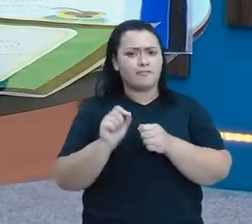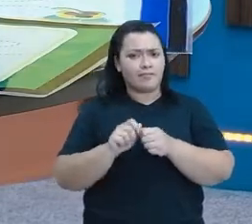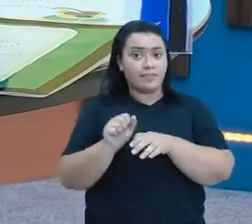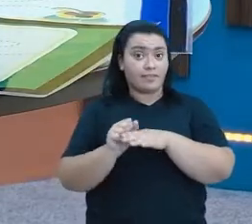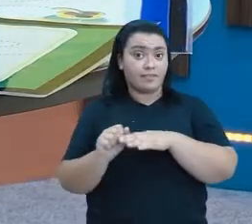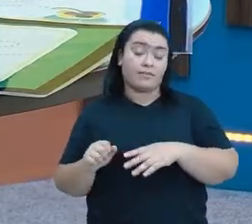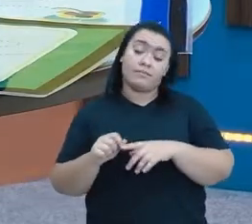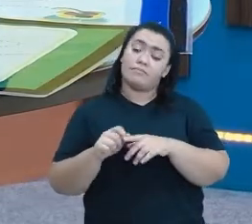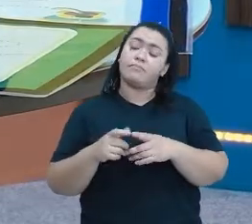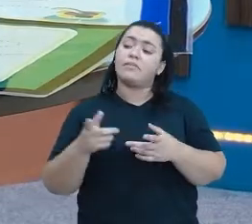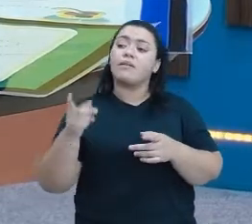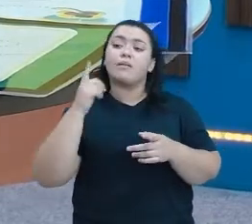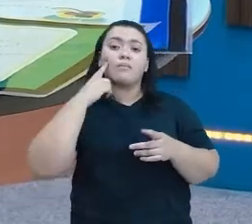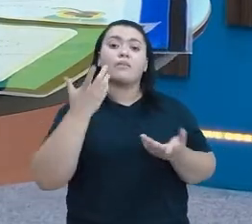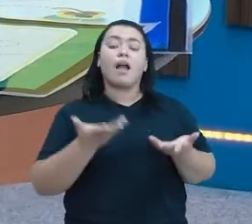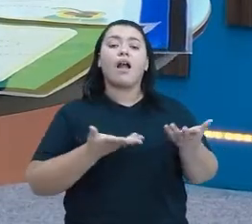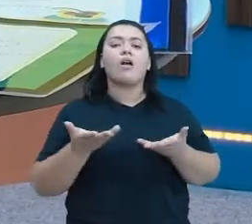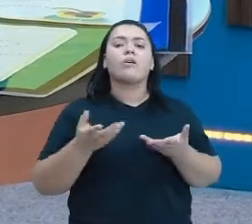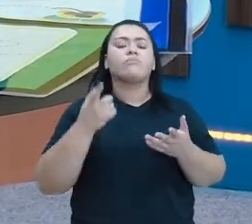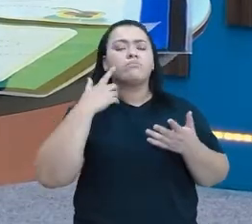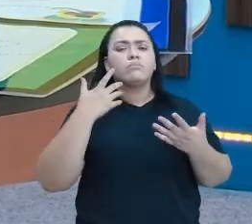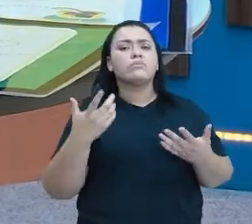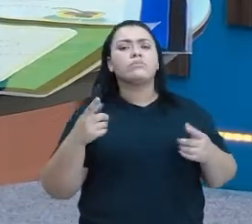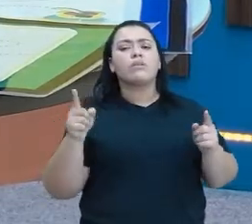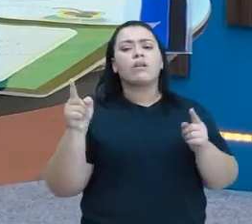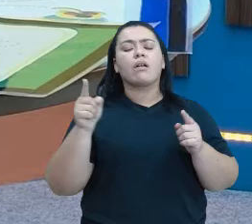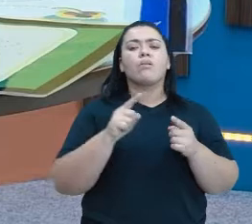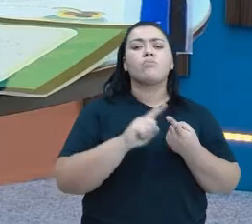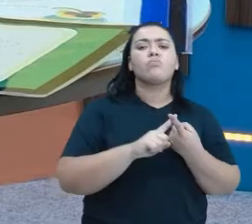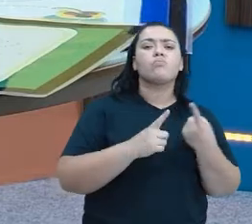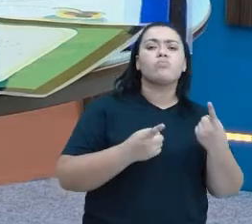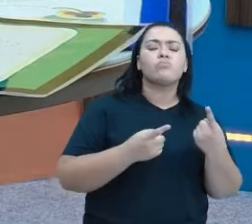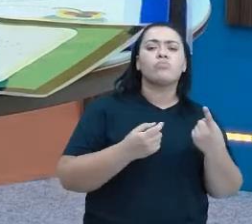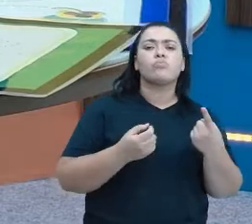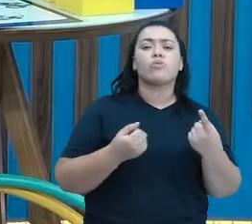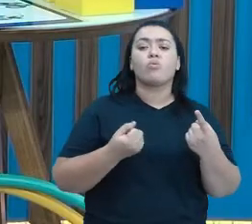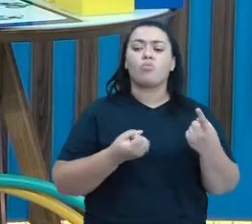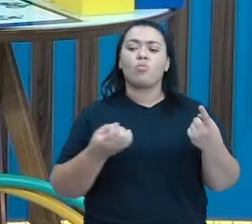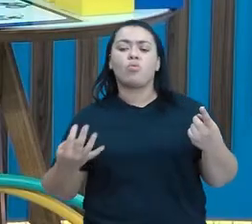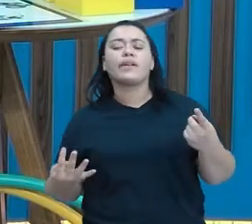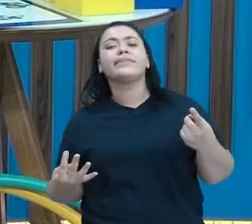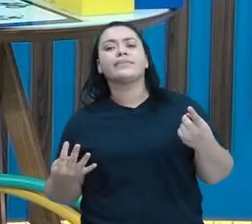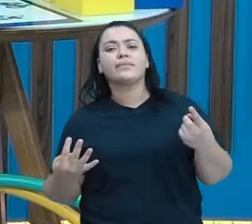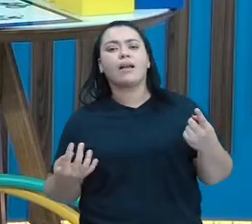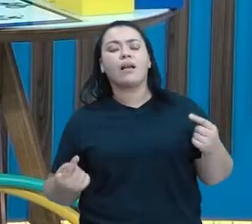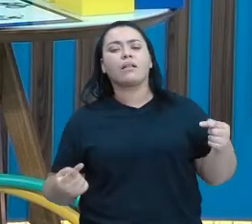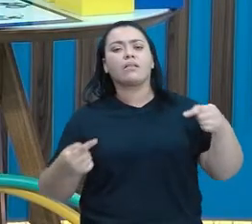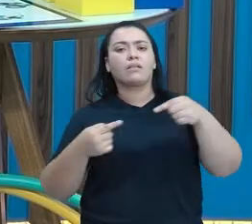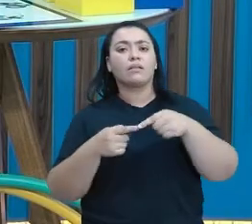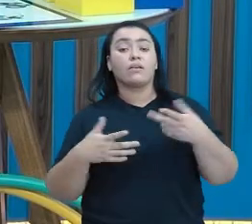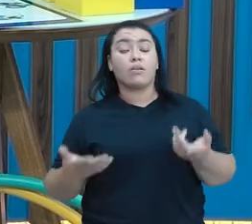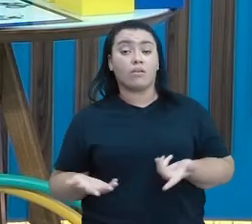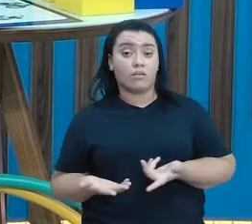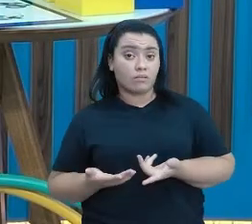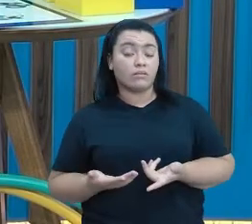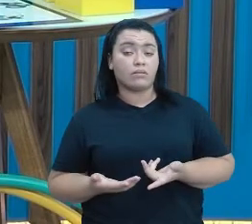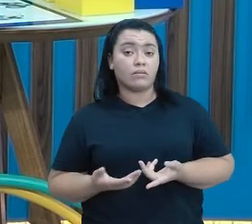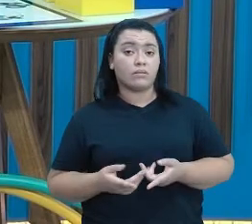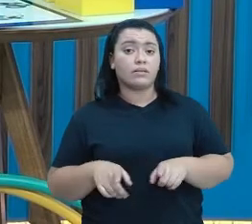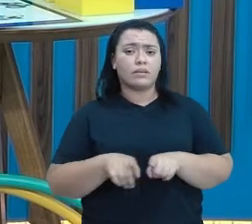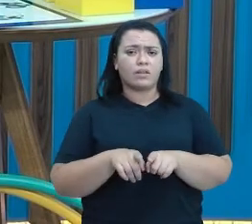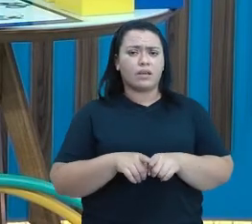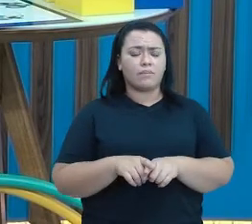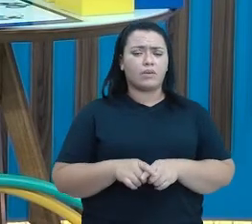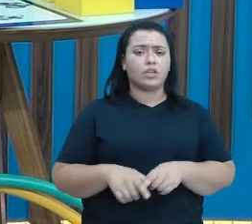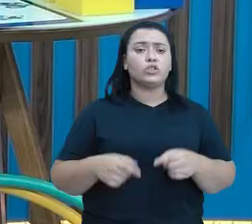regular. E a gente pode aqui, ó, associar número e quantidade, número e número, trabalhar os